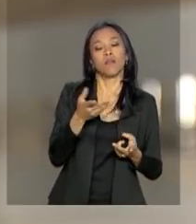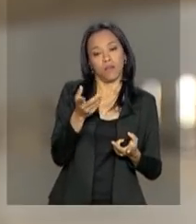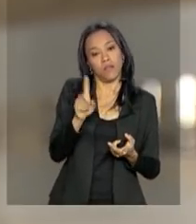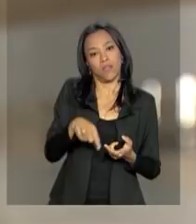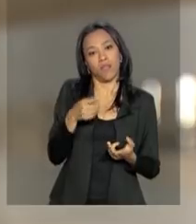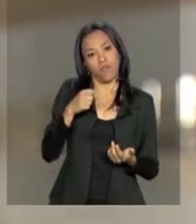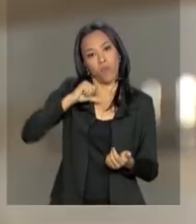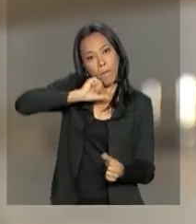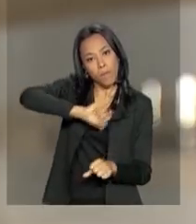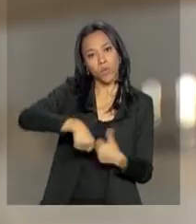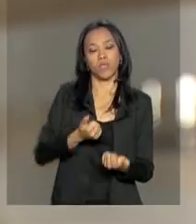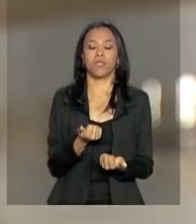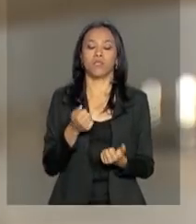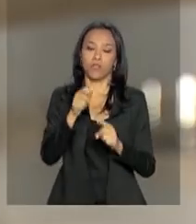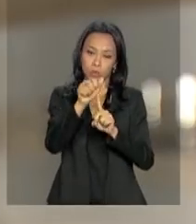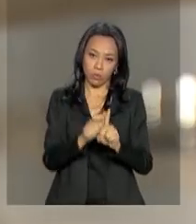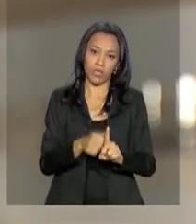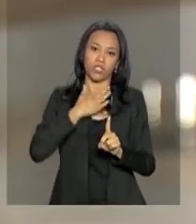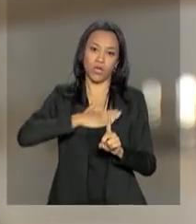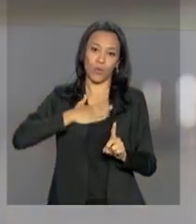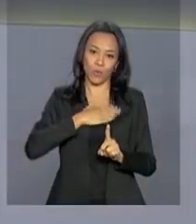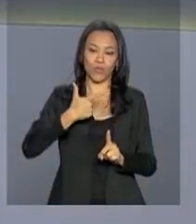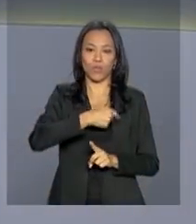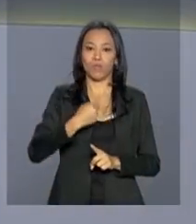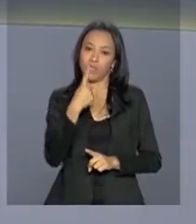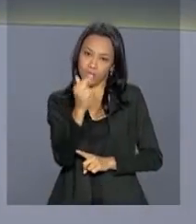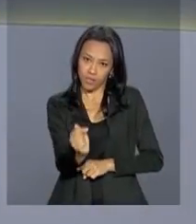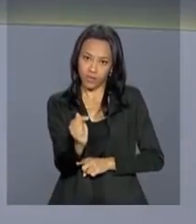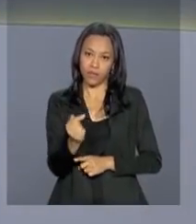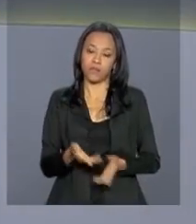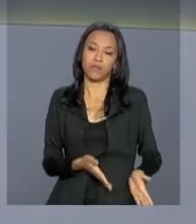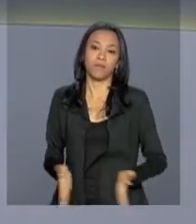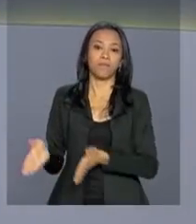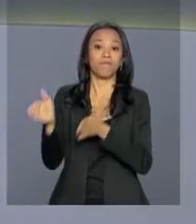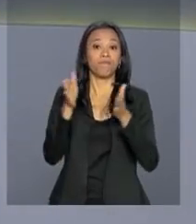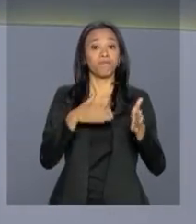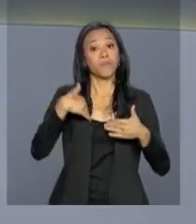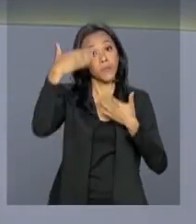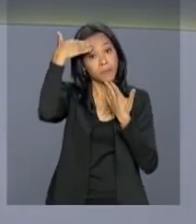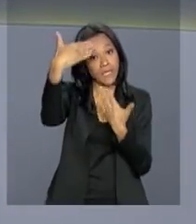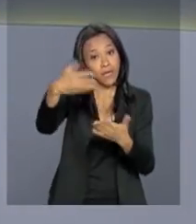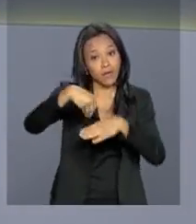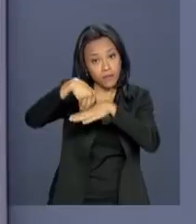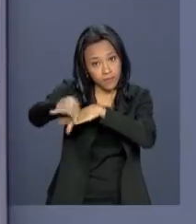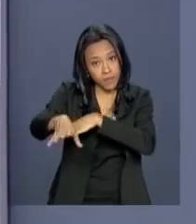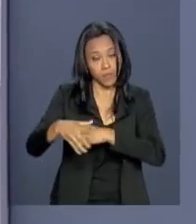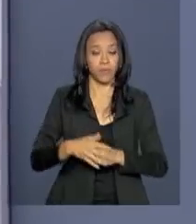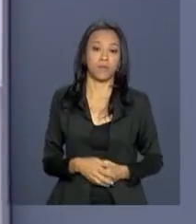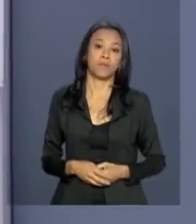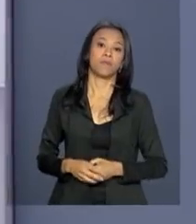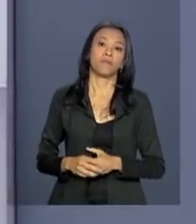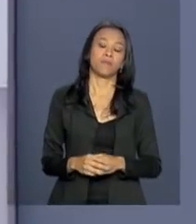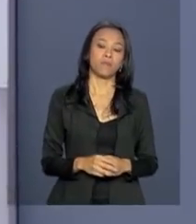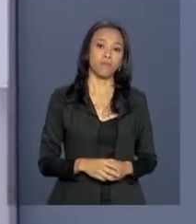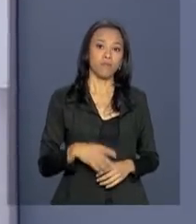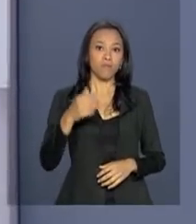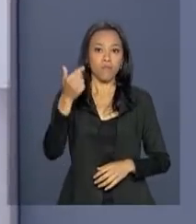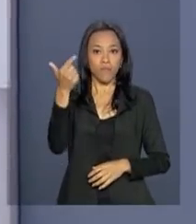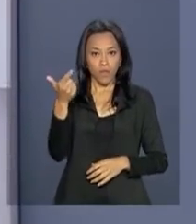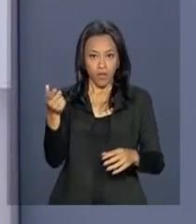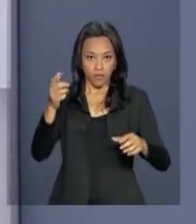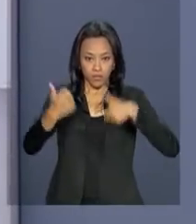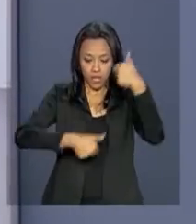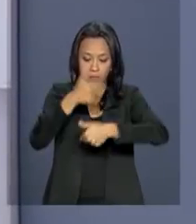de agosto de 2017 o voto com você no estúdio renata obrigada nem pelas suas informações uma ação integrada